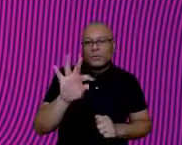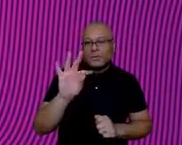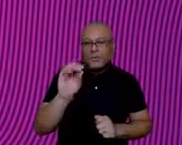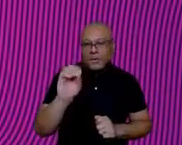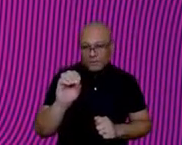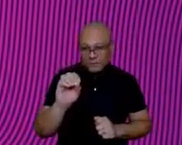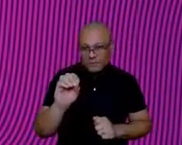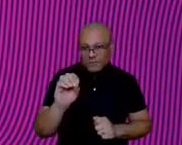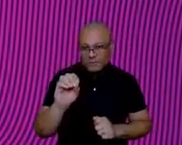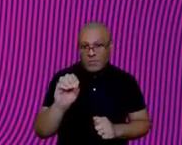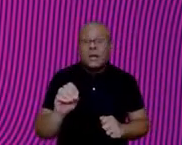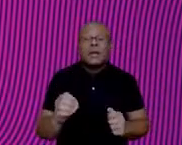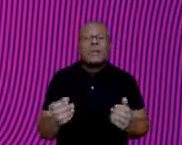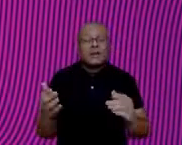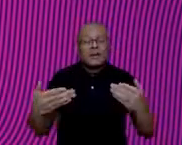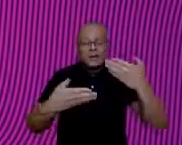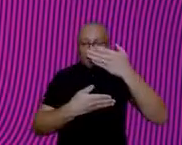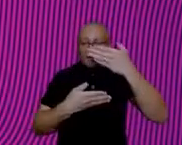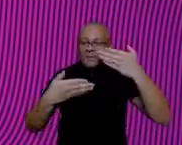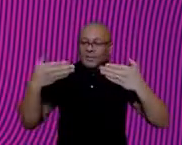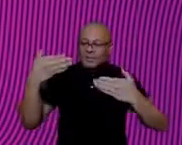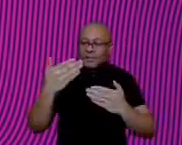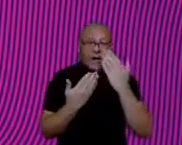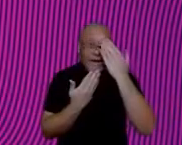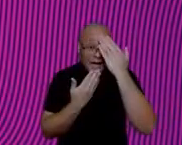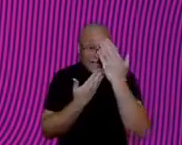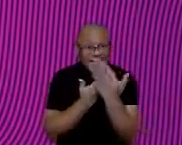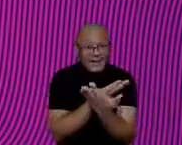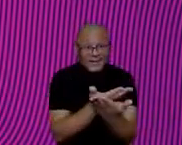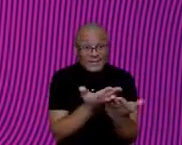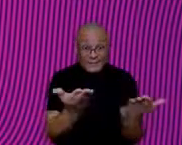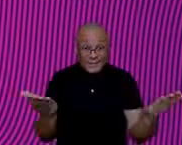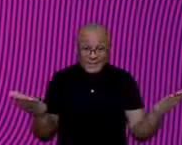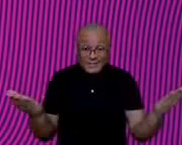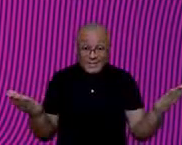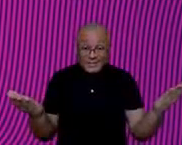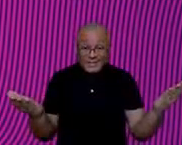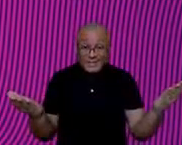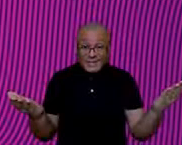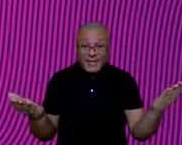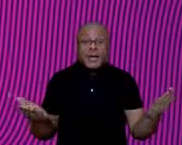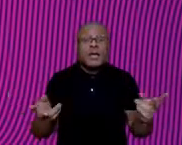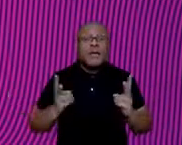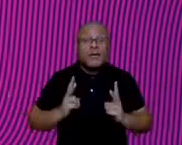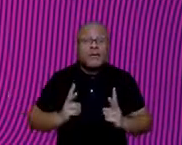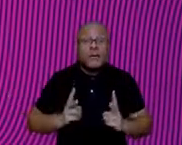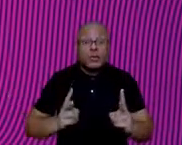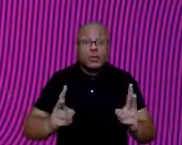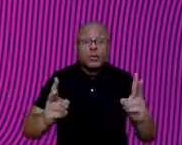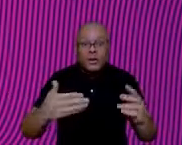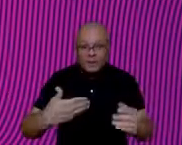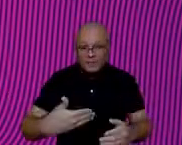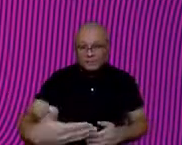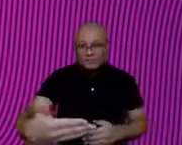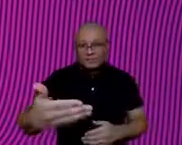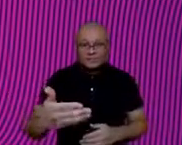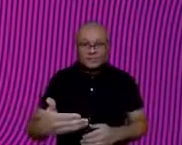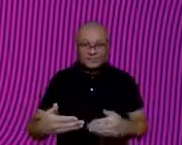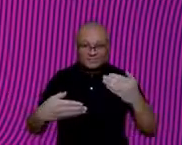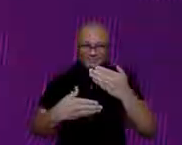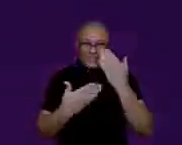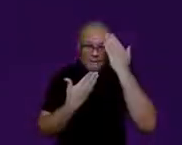pela apresentação, agradecer a todos e dar sequência na próxima sessão. Muito obrigado.